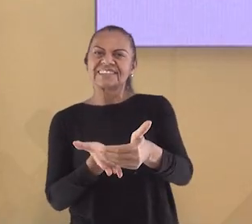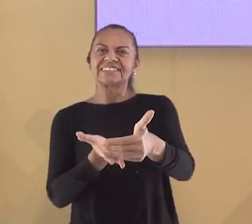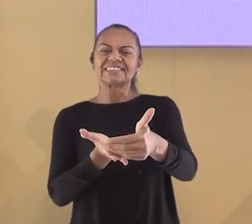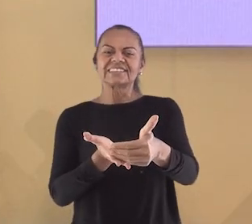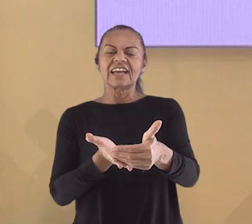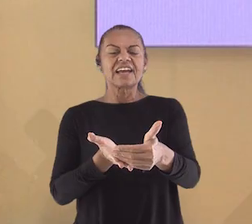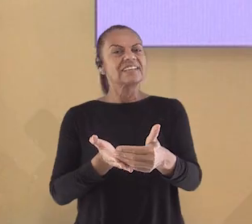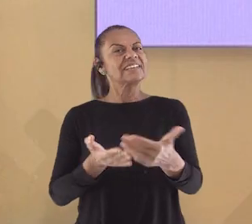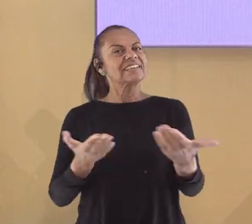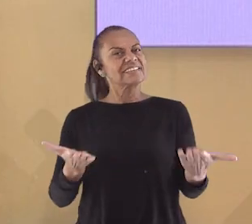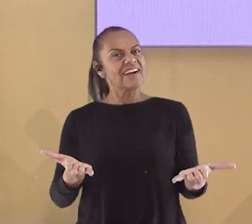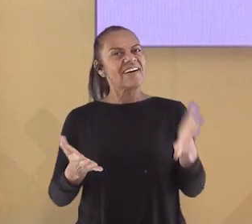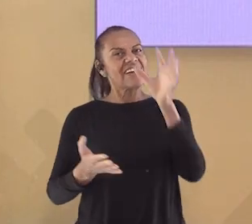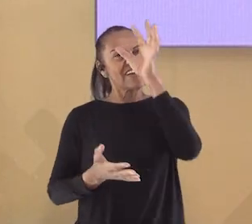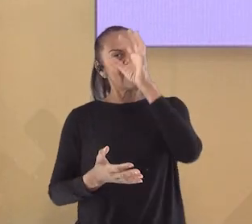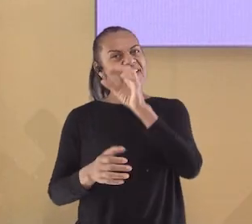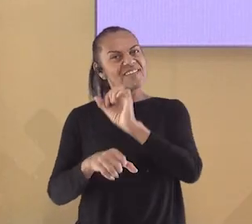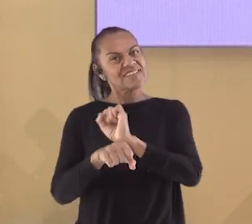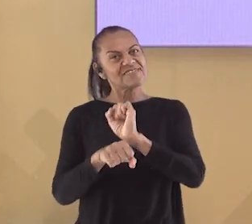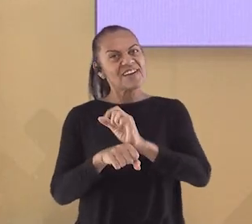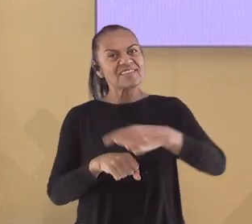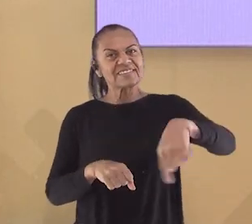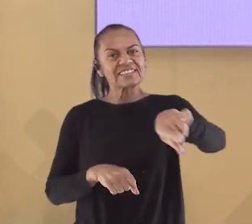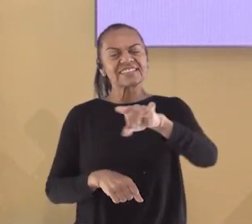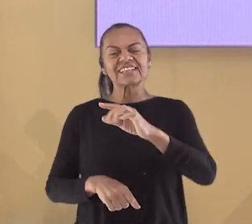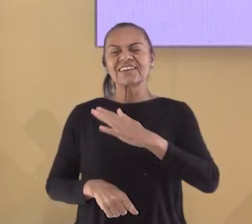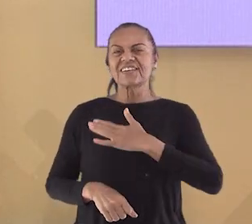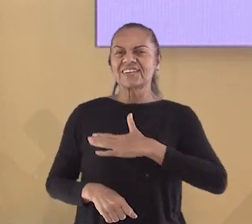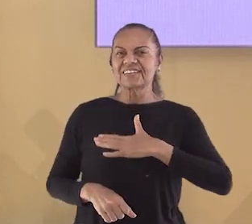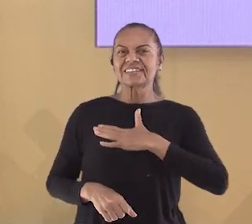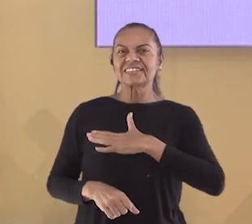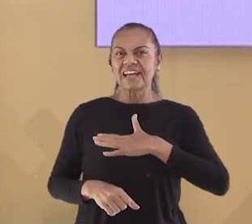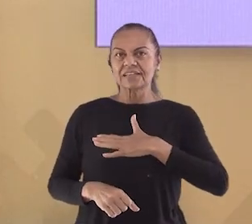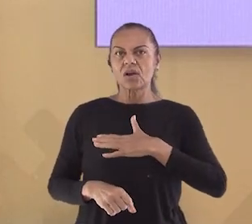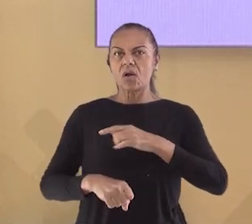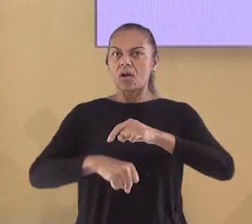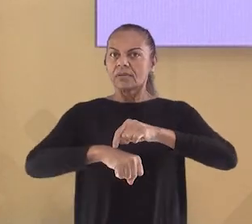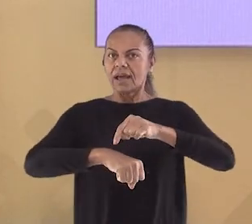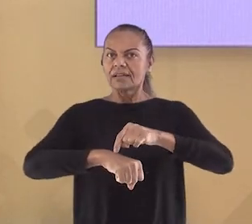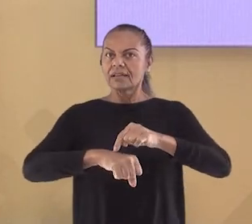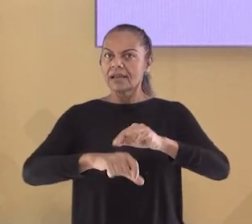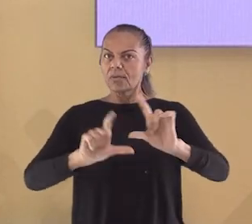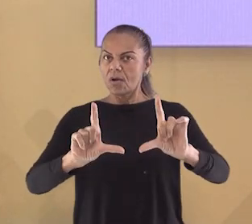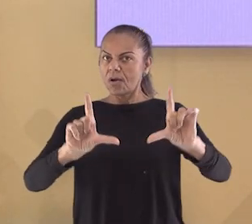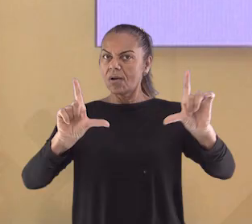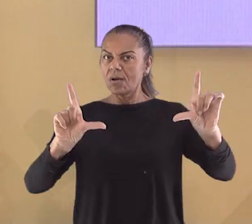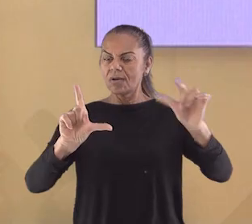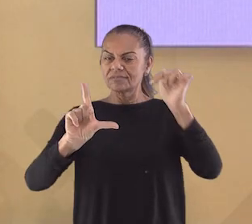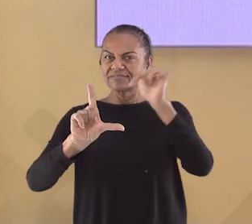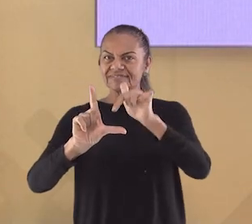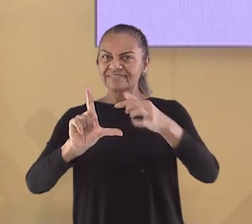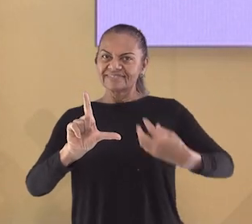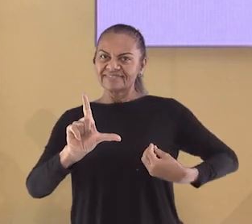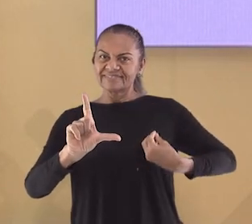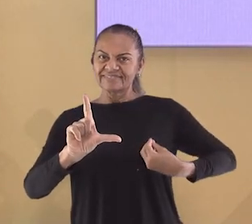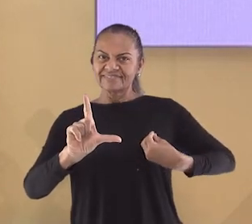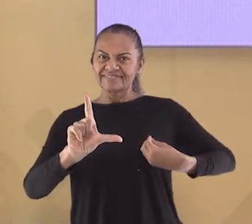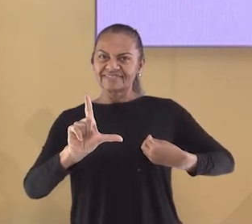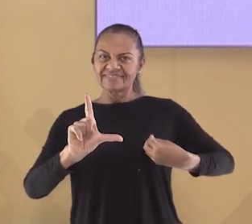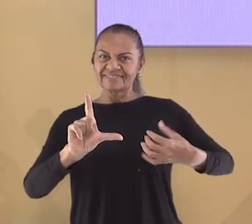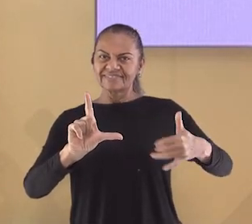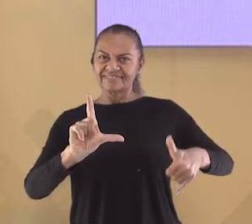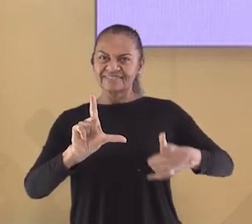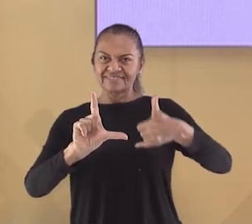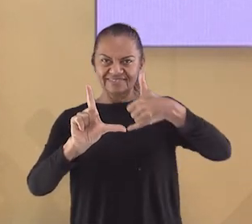como eu. Ainda dá tempo de você registrar a sua presença com o seu celular, usando esse QR Code que